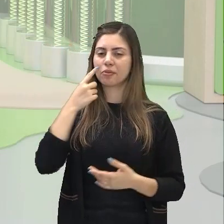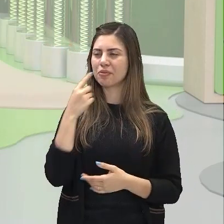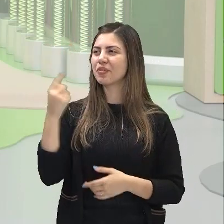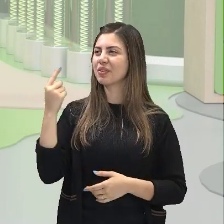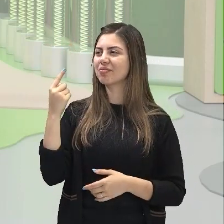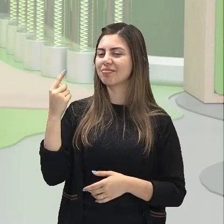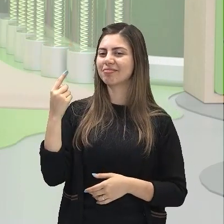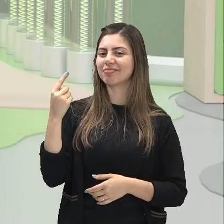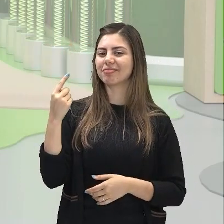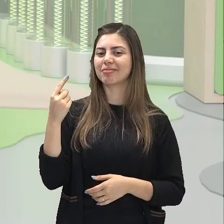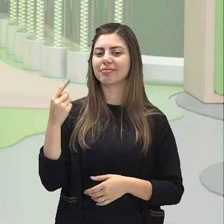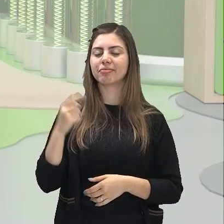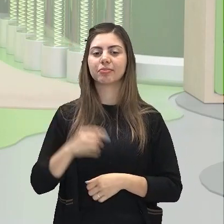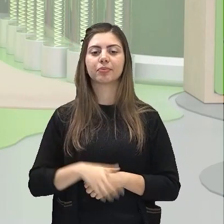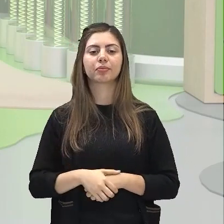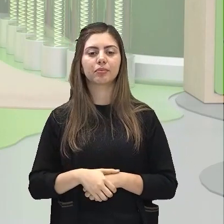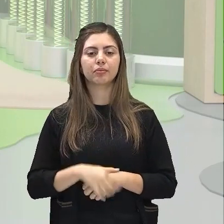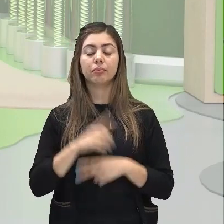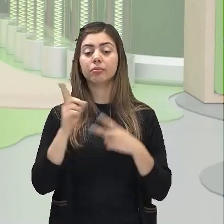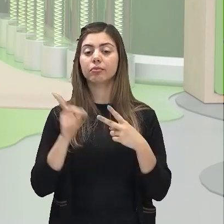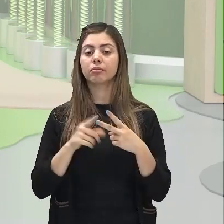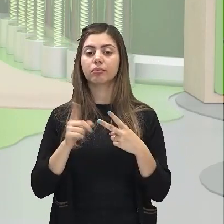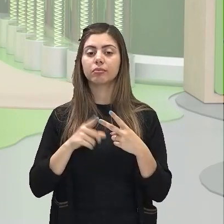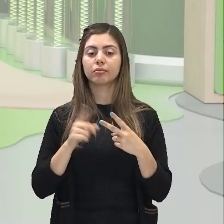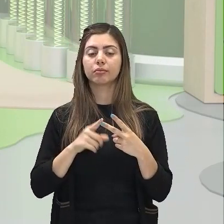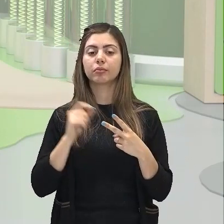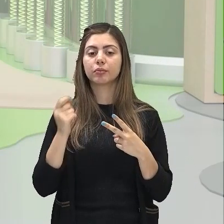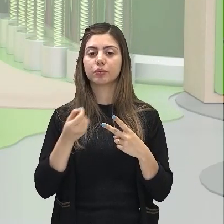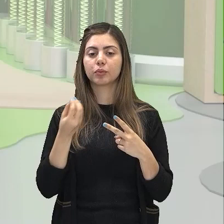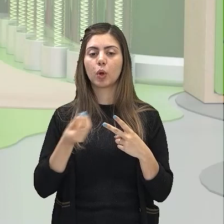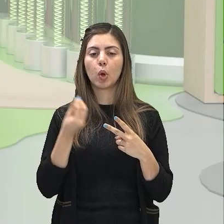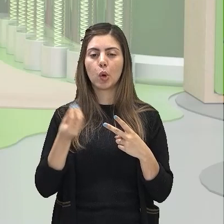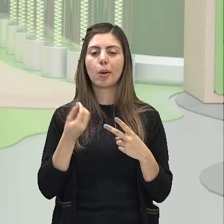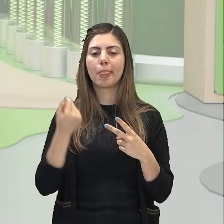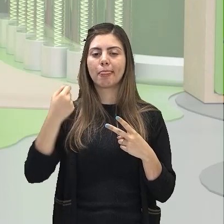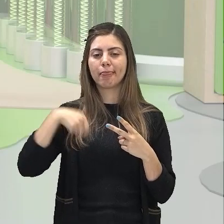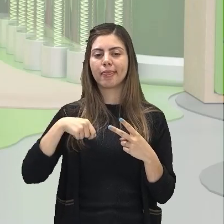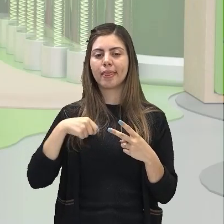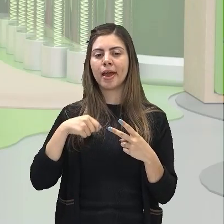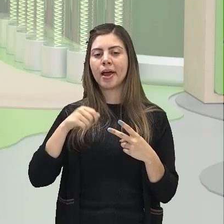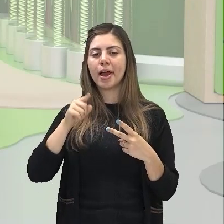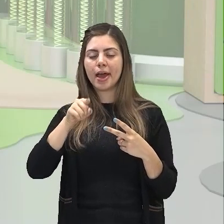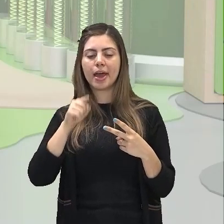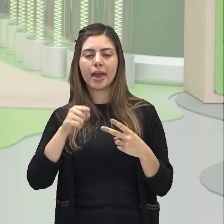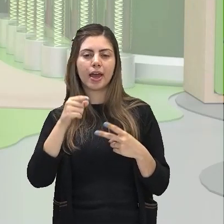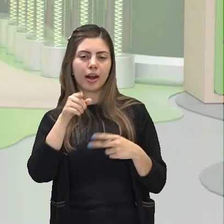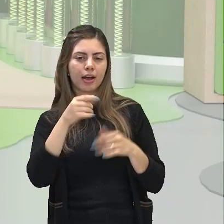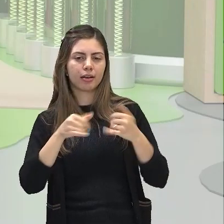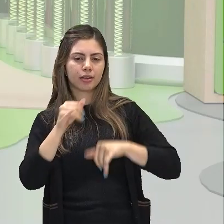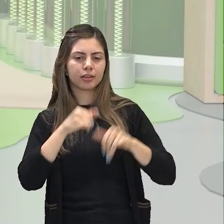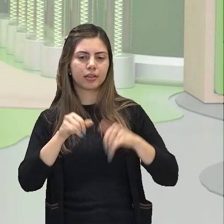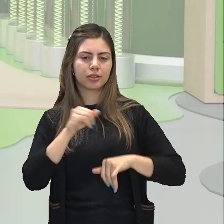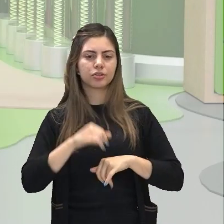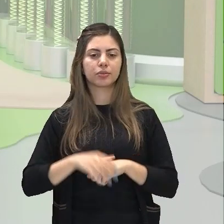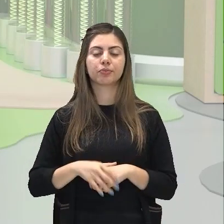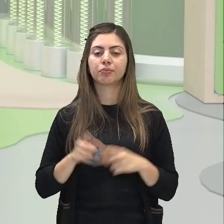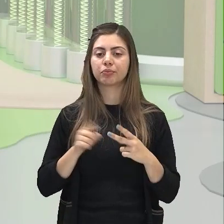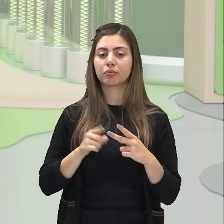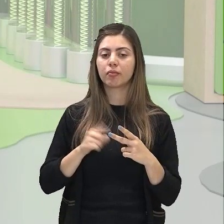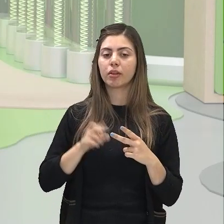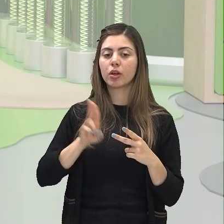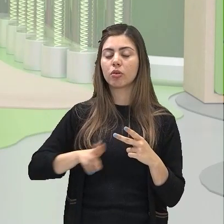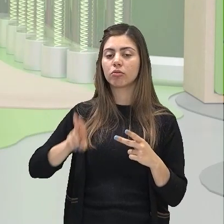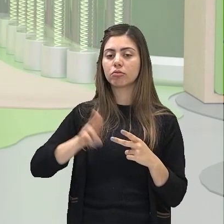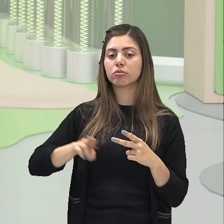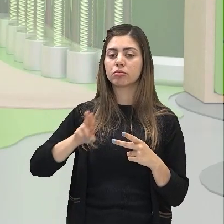iluminada, né? Vamos ver aí o segundo ponto de como a gente pode economizar a energia elétrica em casa. Use lâmpadas